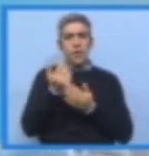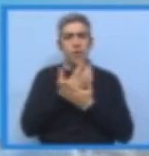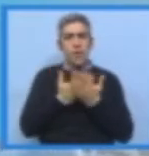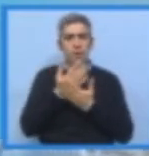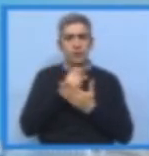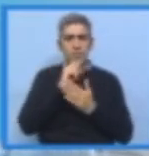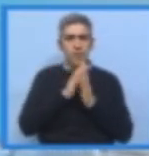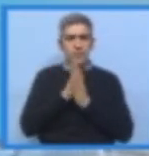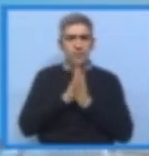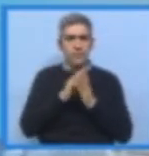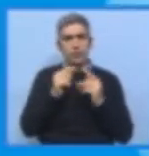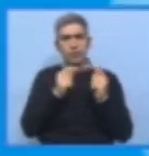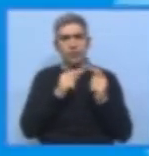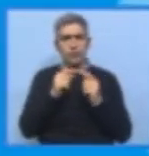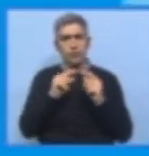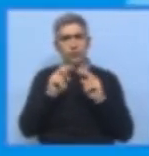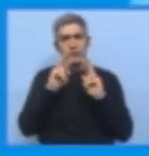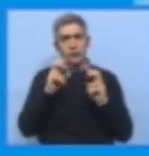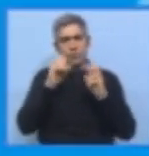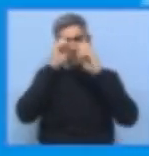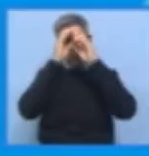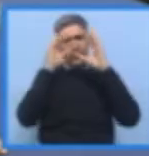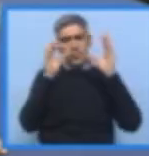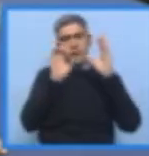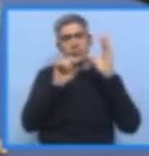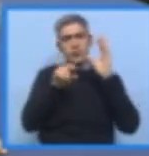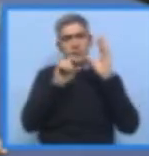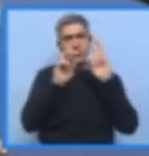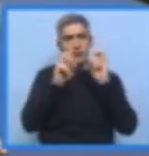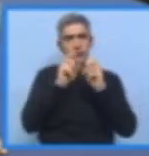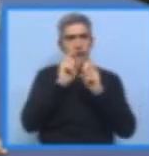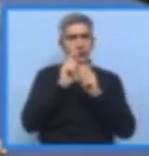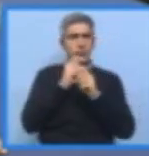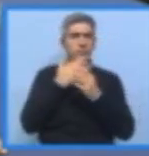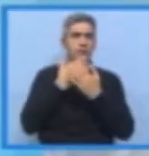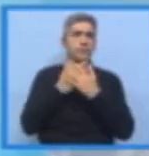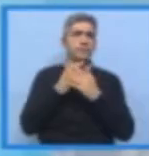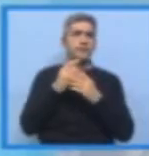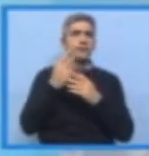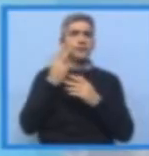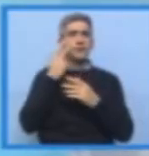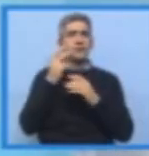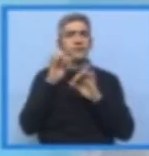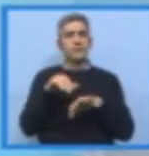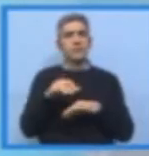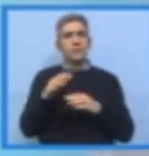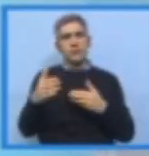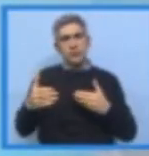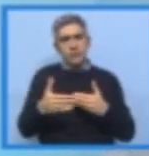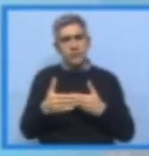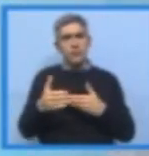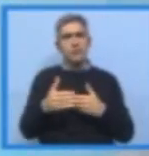económicos também nestas discussões ideológicas, no sentido de abreviar o fim da vida para algumas